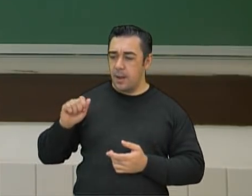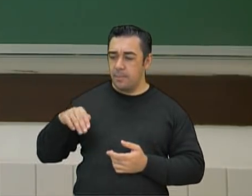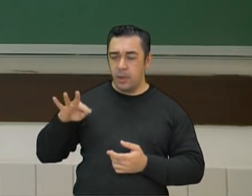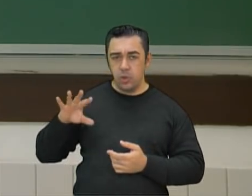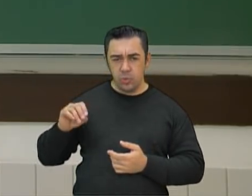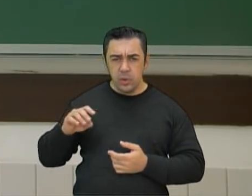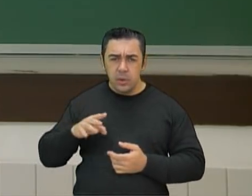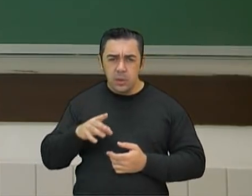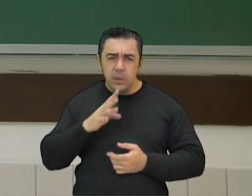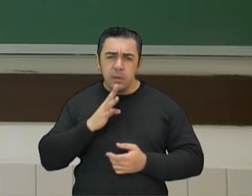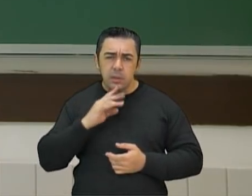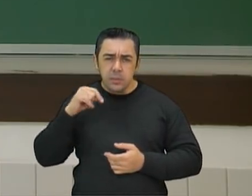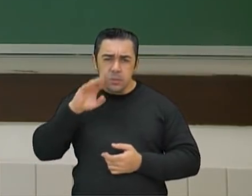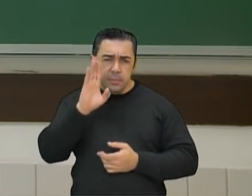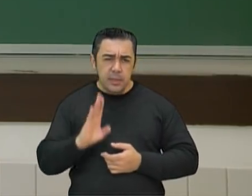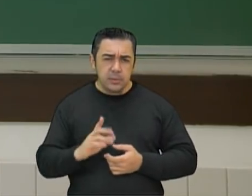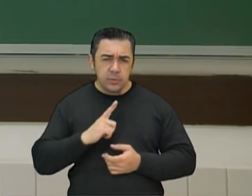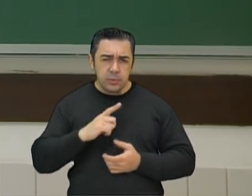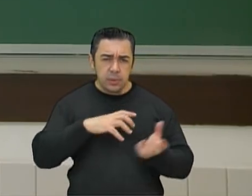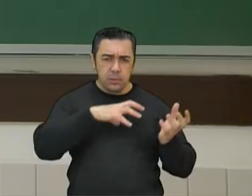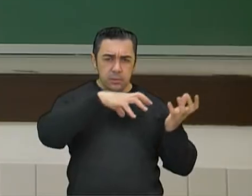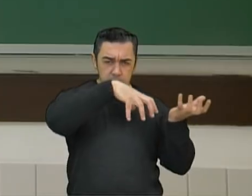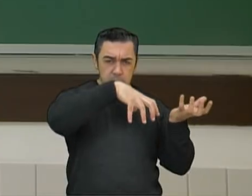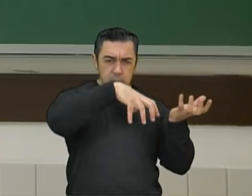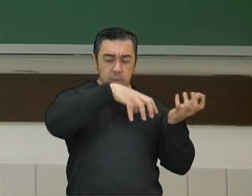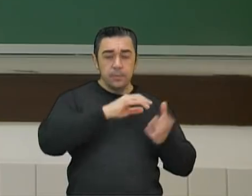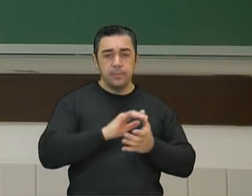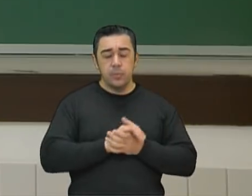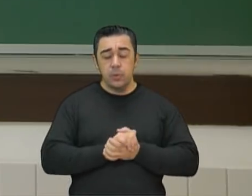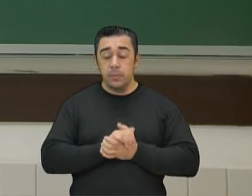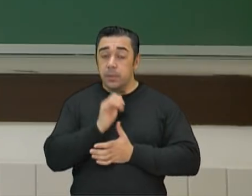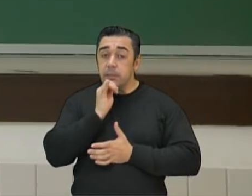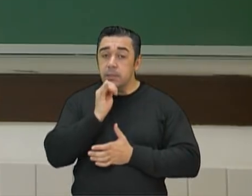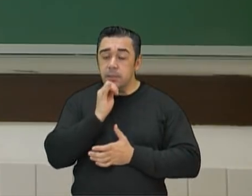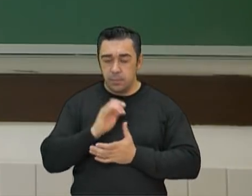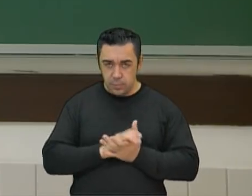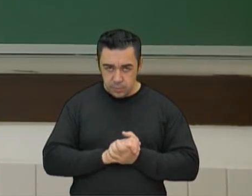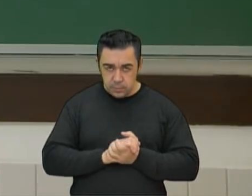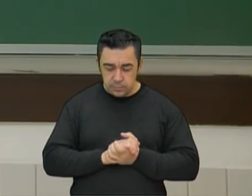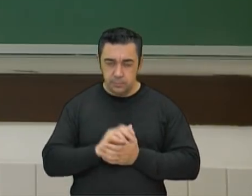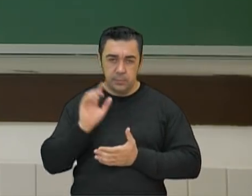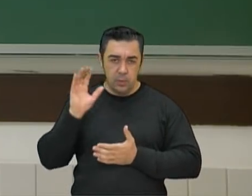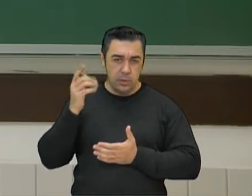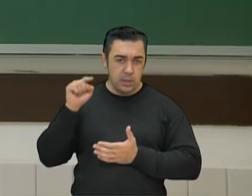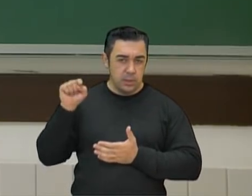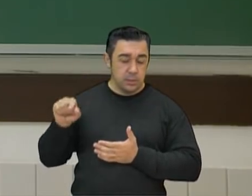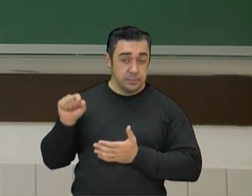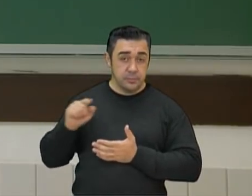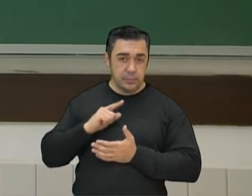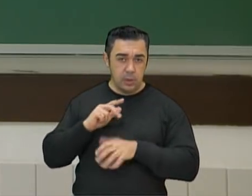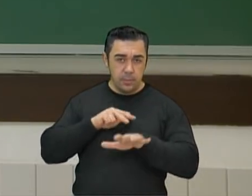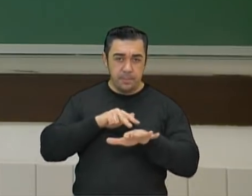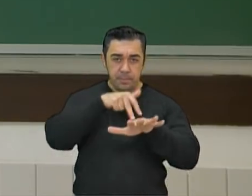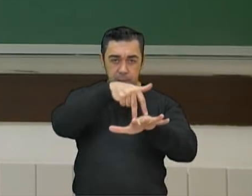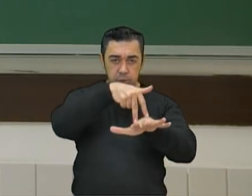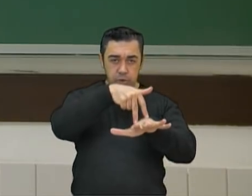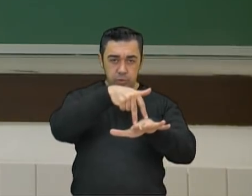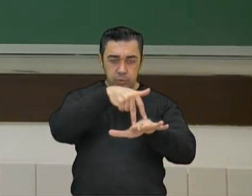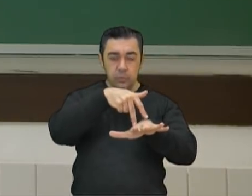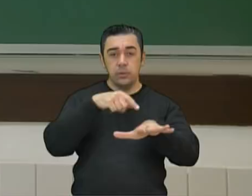Congresso, ou seja, o partido com o maior número de representantes, de deputados eleitos,